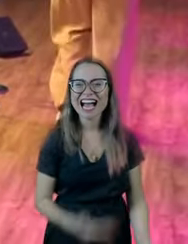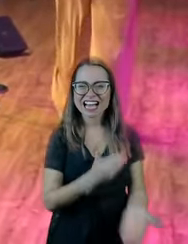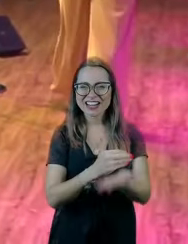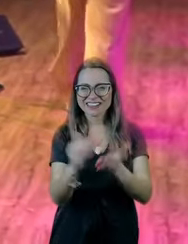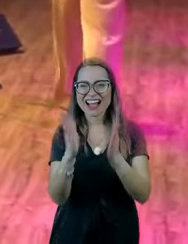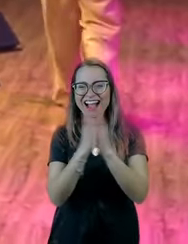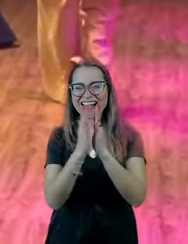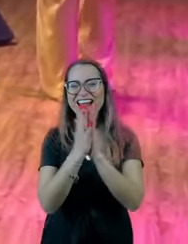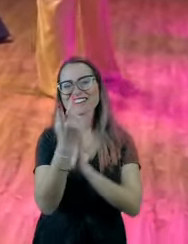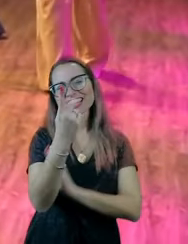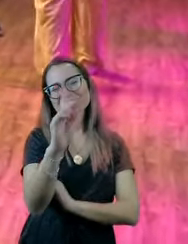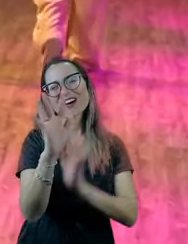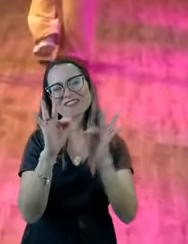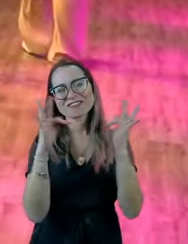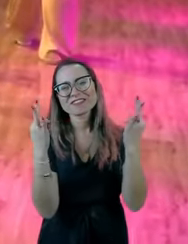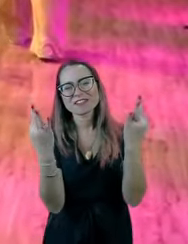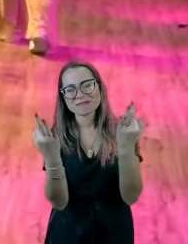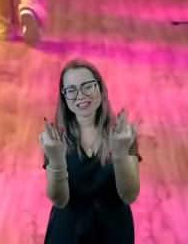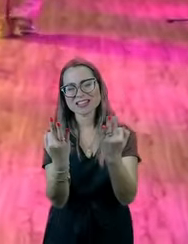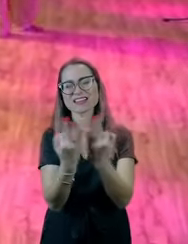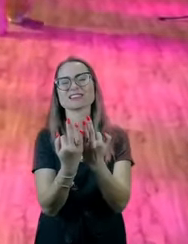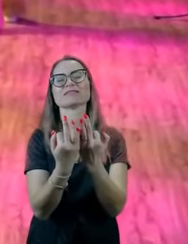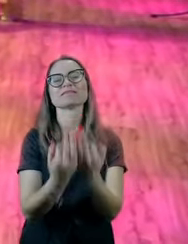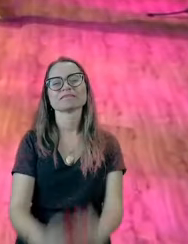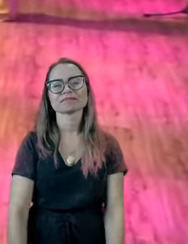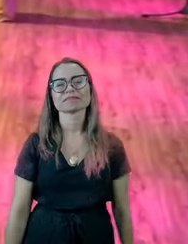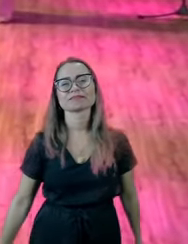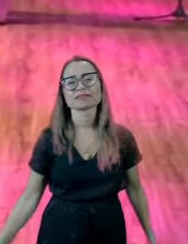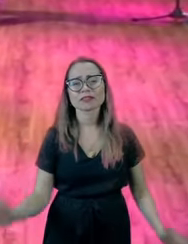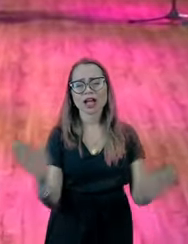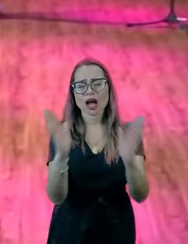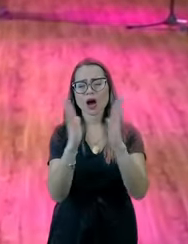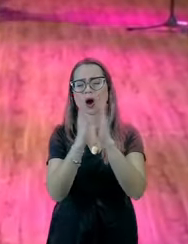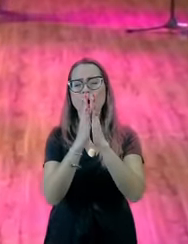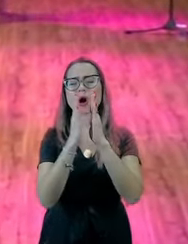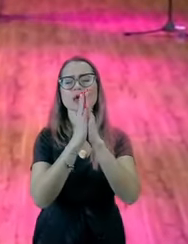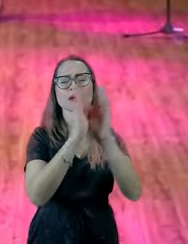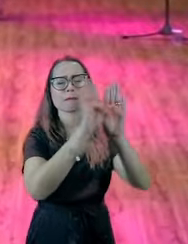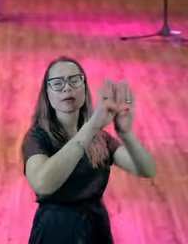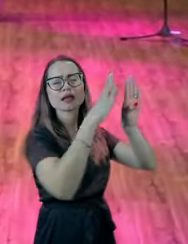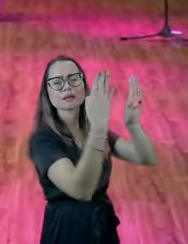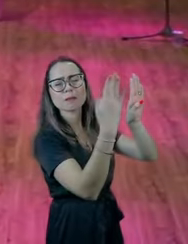casa. Começa a revestir a sua casa. Ore pelas portas, pelos